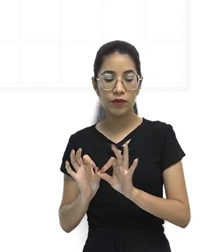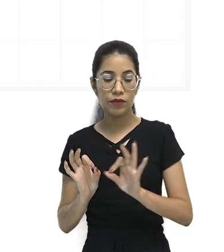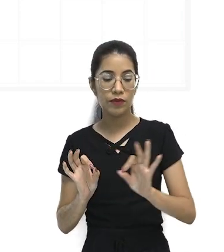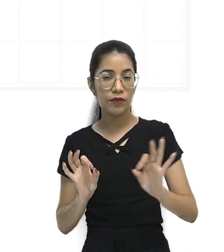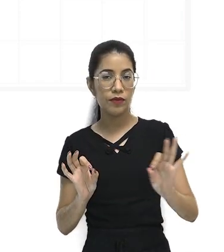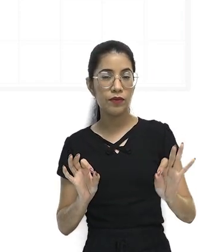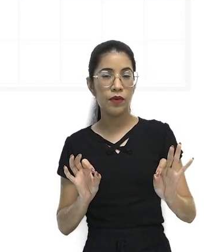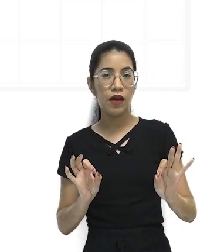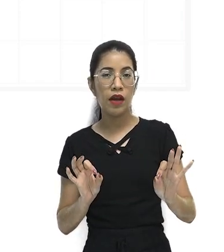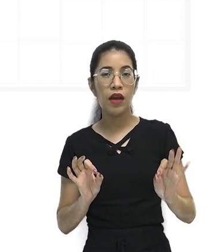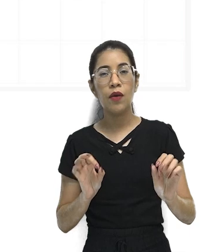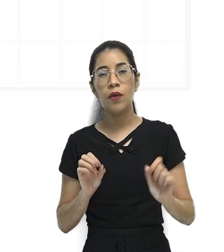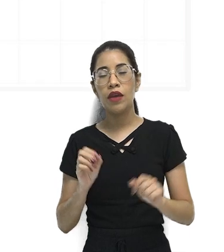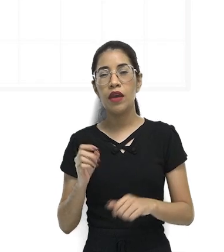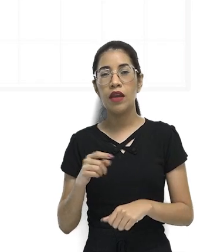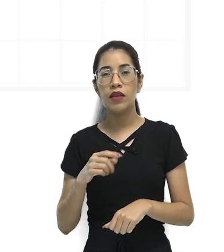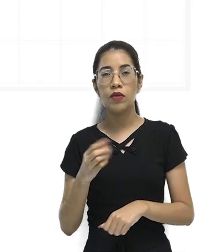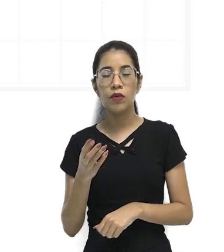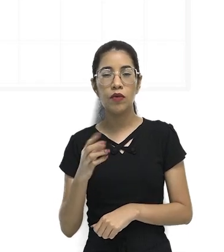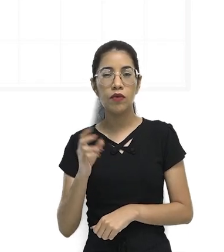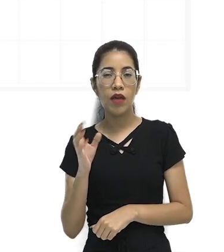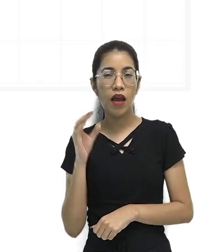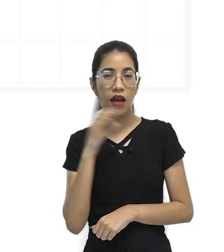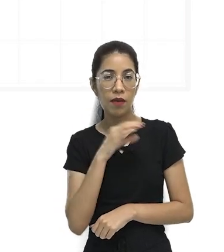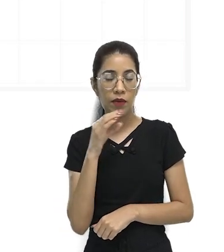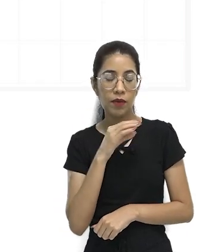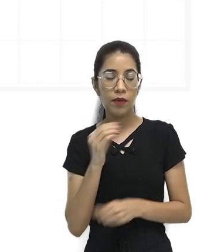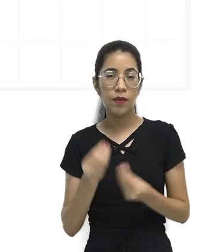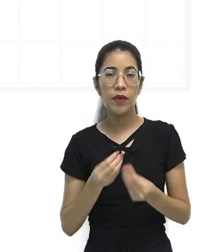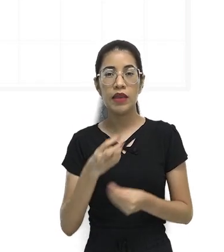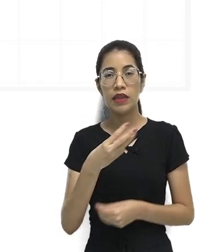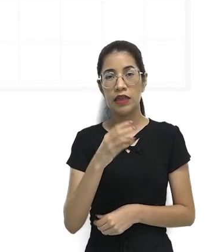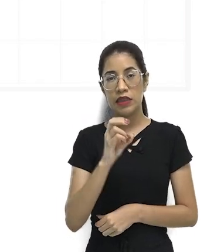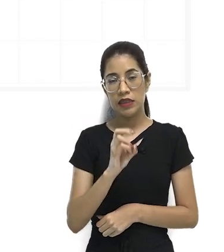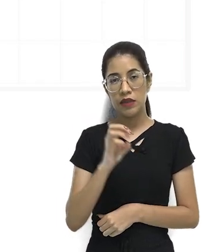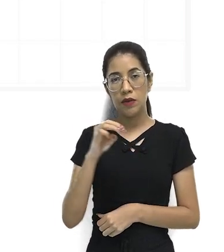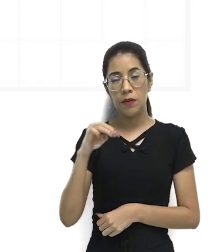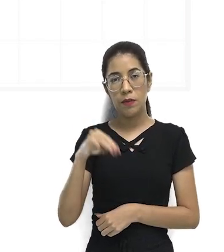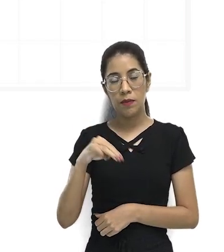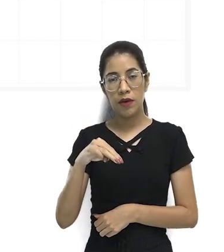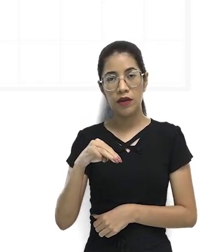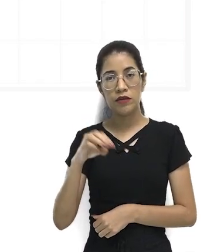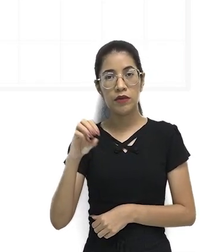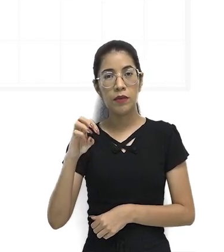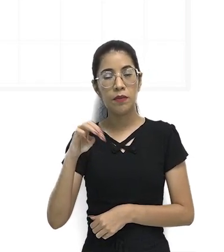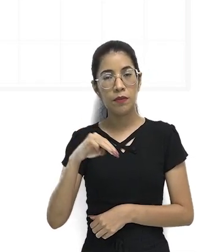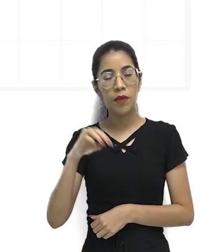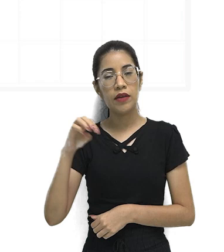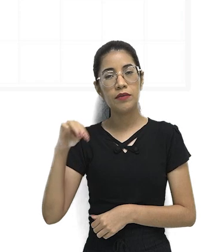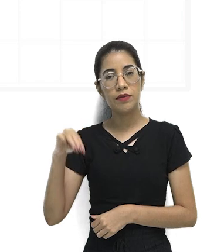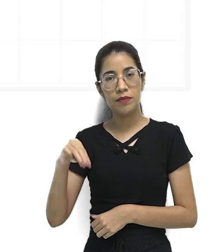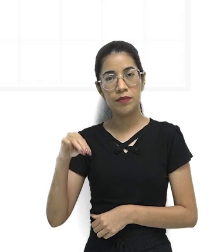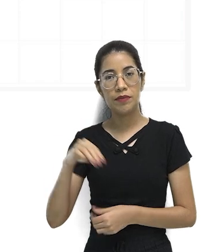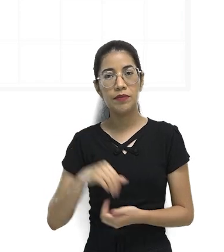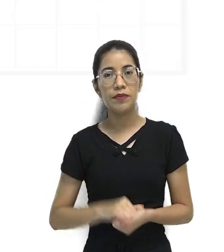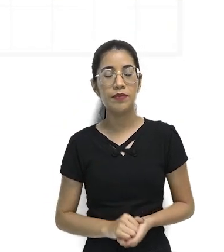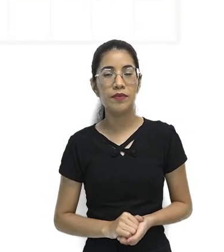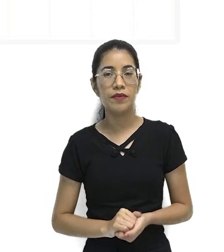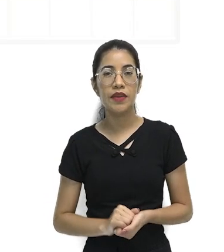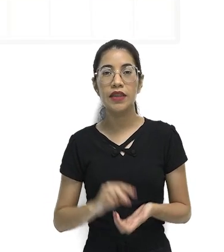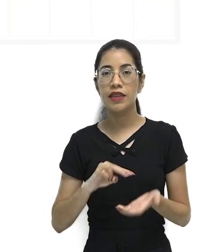andando a uma velocidade de 35 metros por minuto. Veja, o que significa isso?